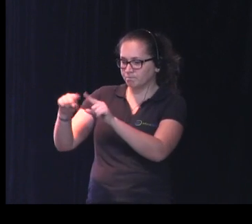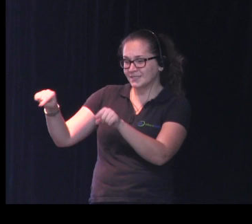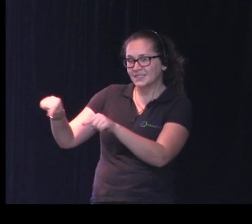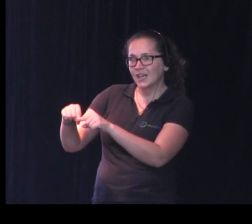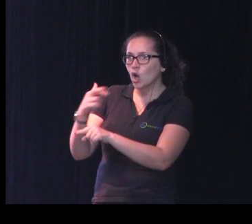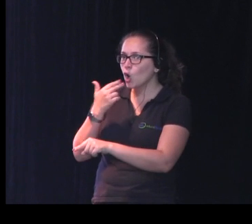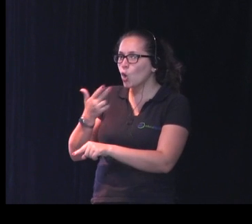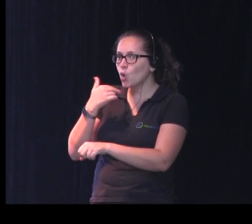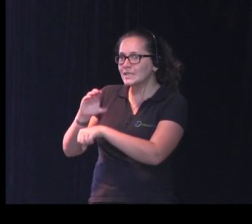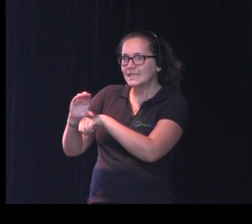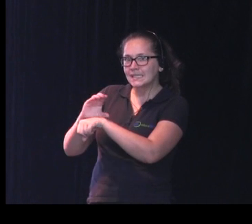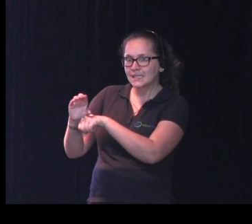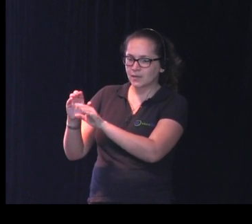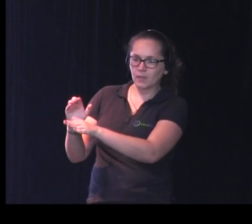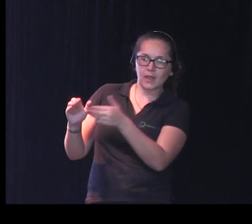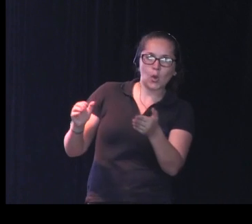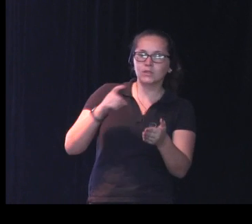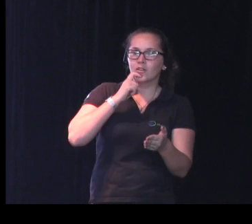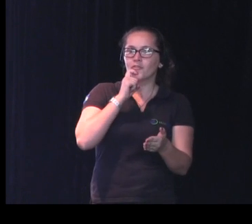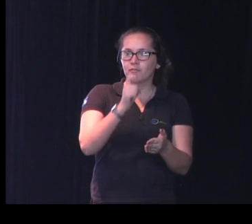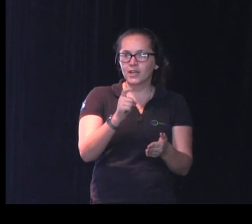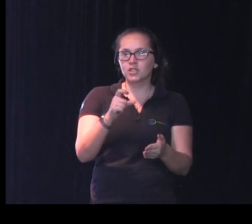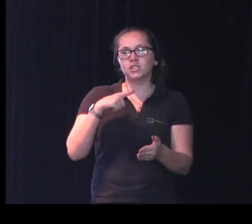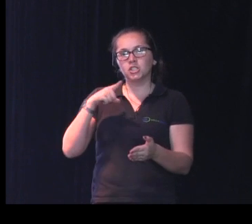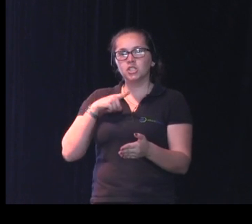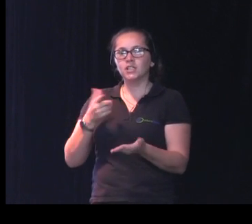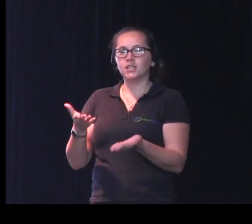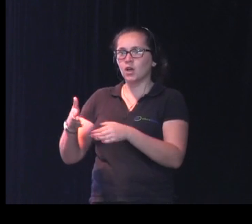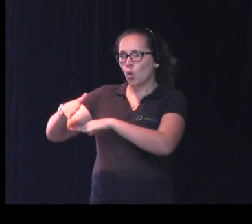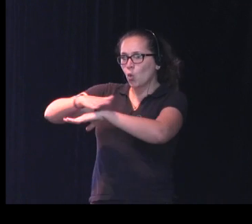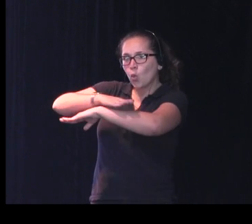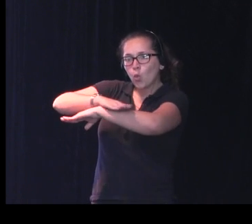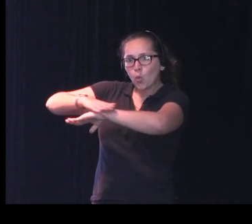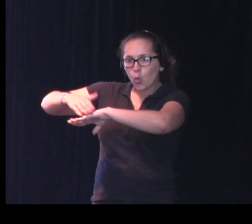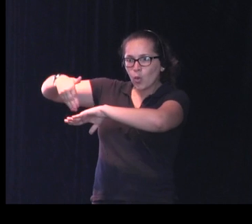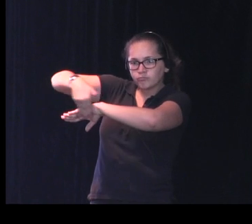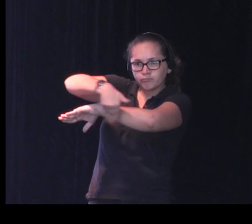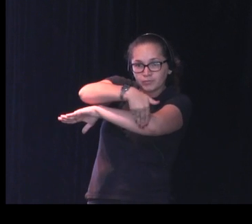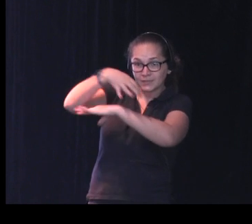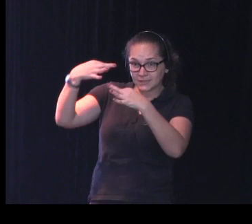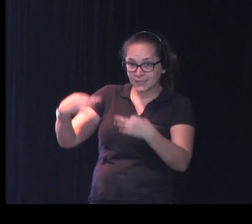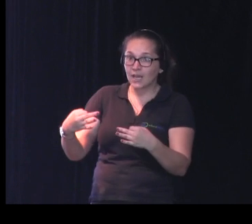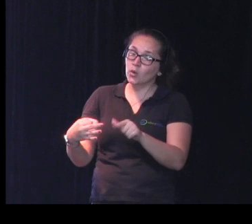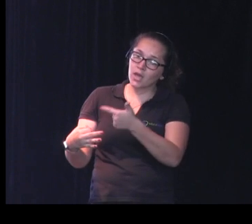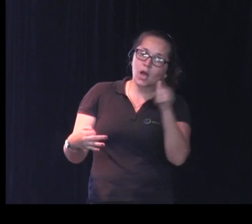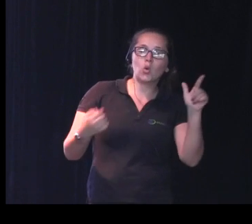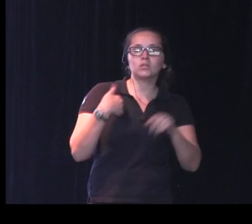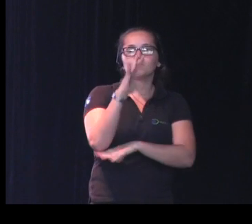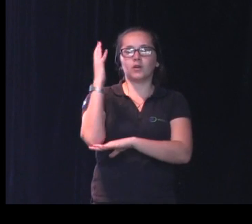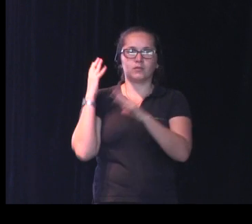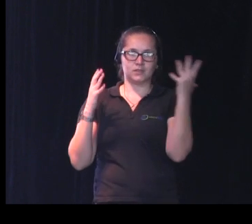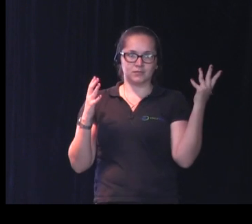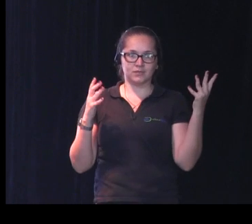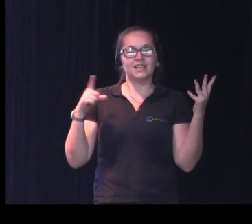o chão, uma parte cinza e outra verde, os pavimentados e os